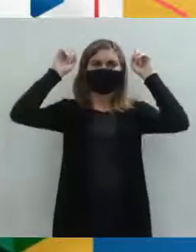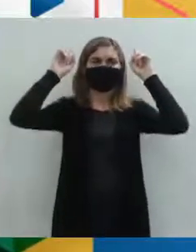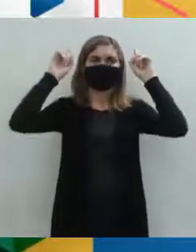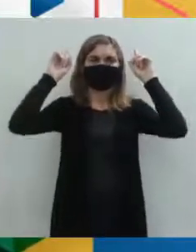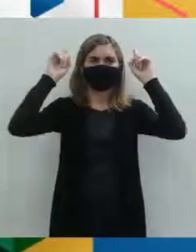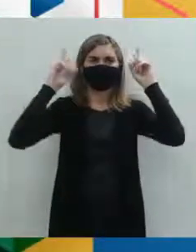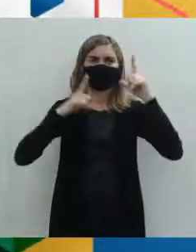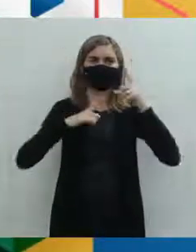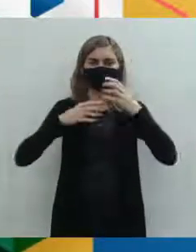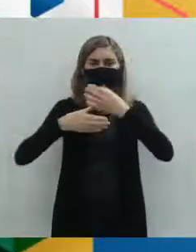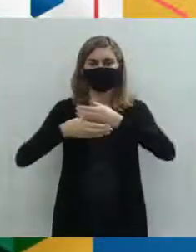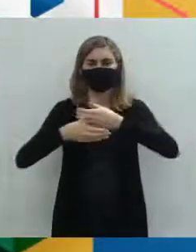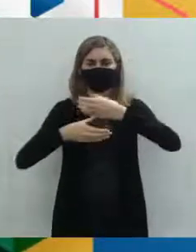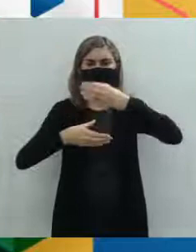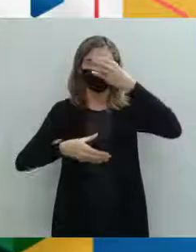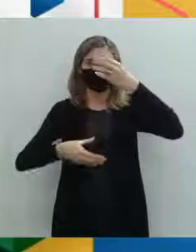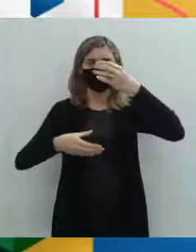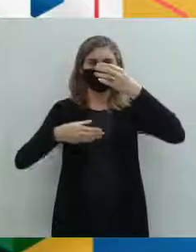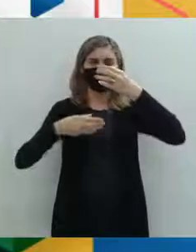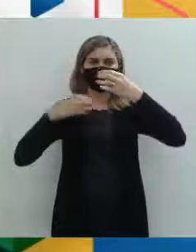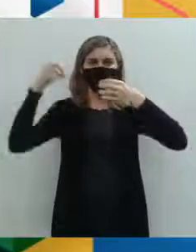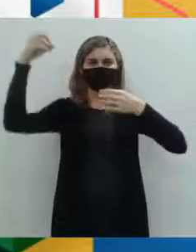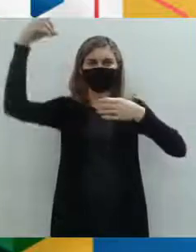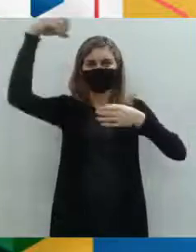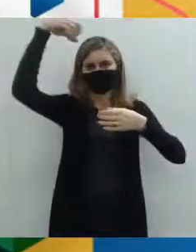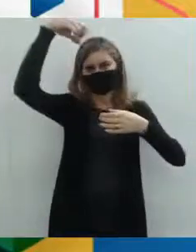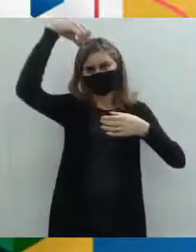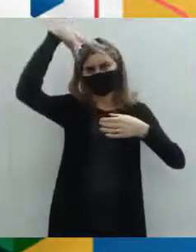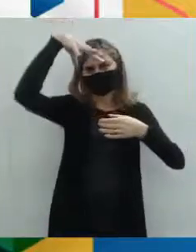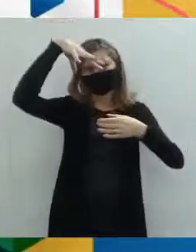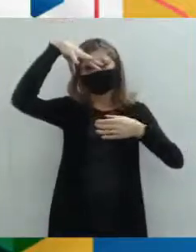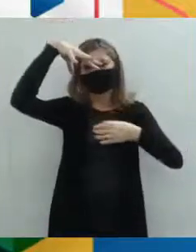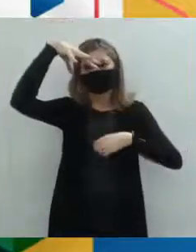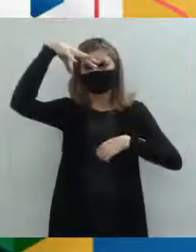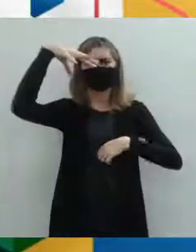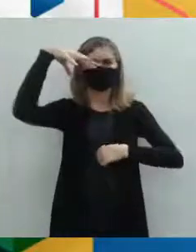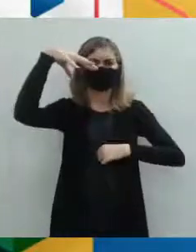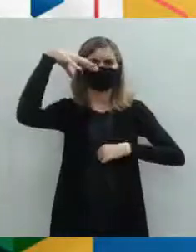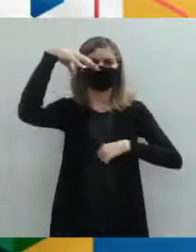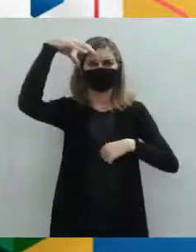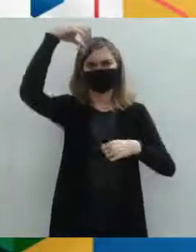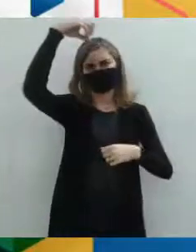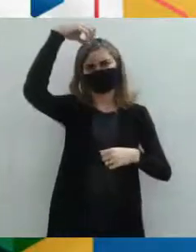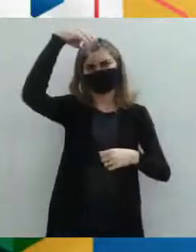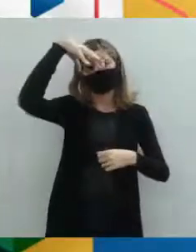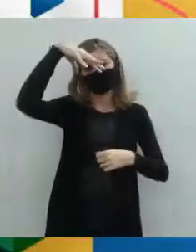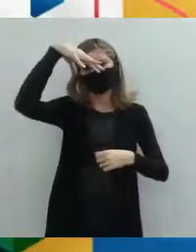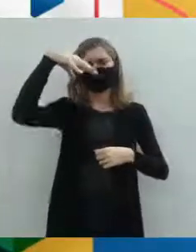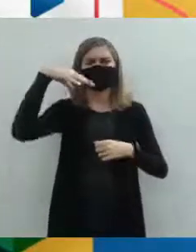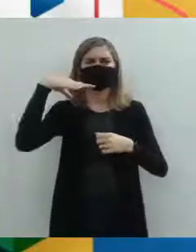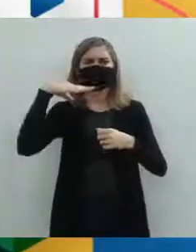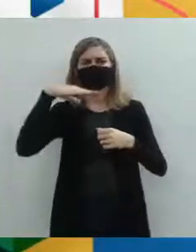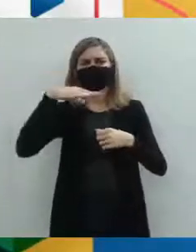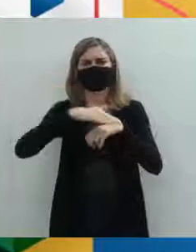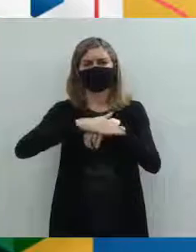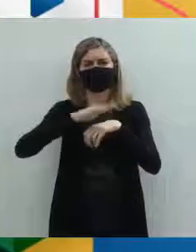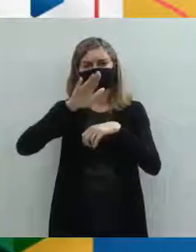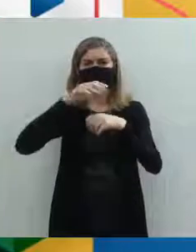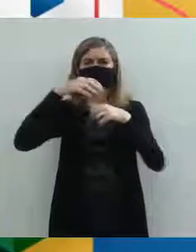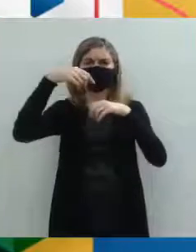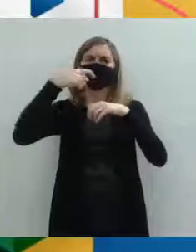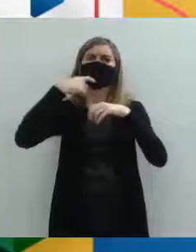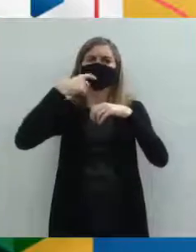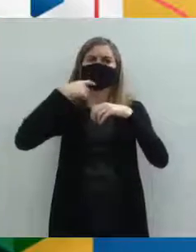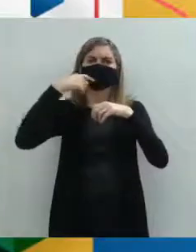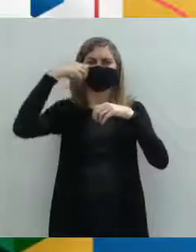esfera, tá? Iluminada por um refletor. A parte mais perto do refletor,